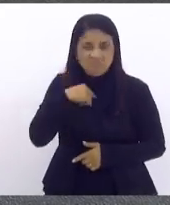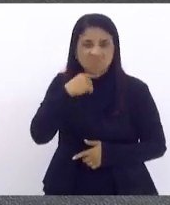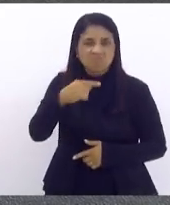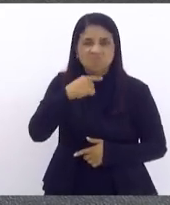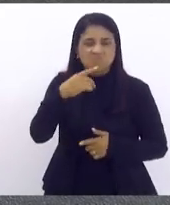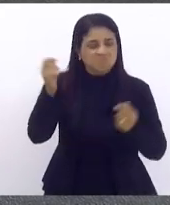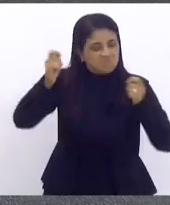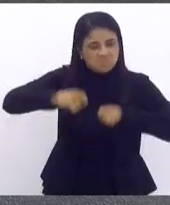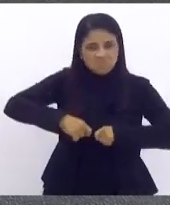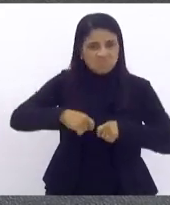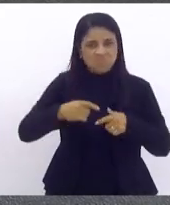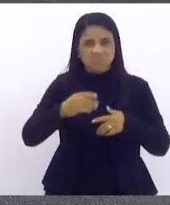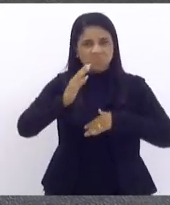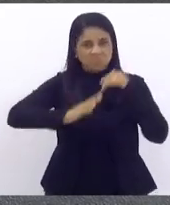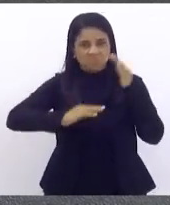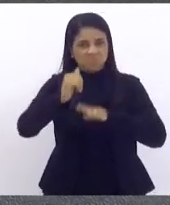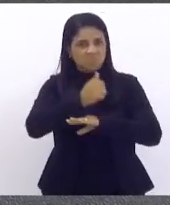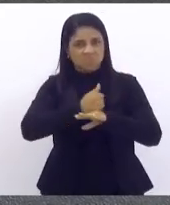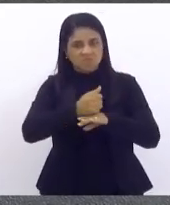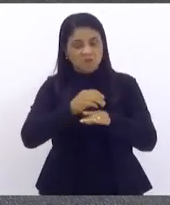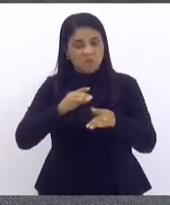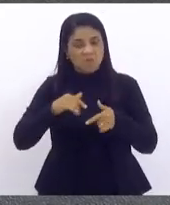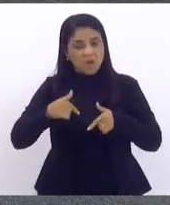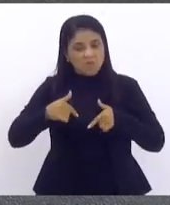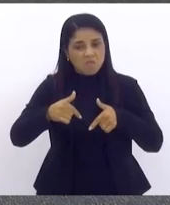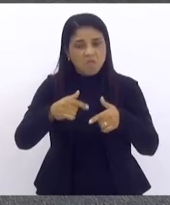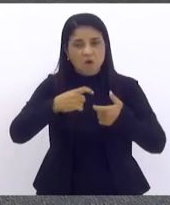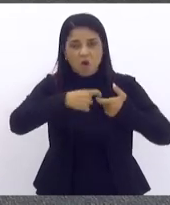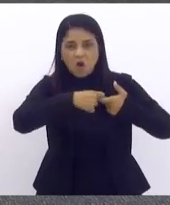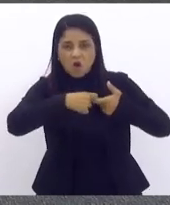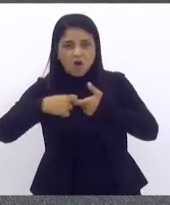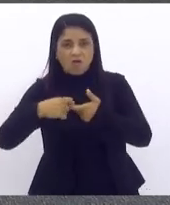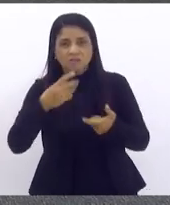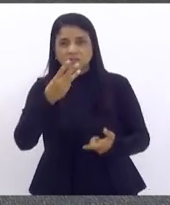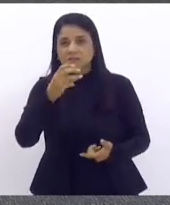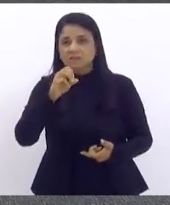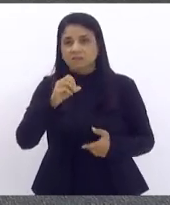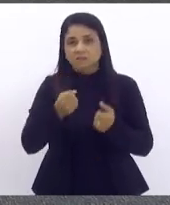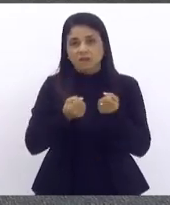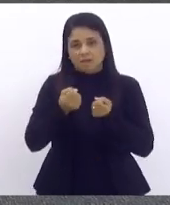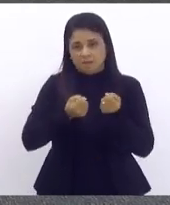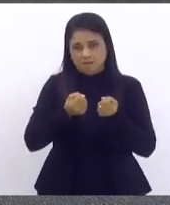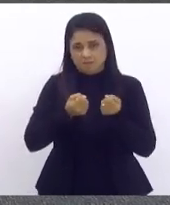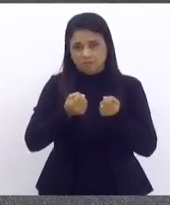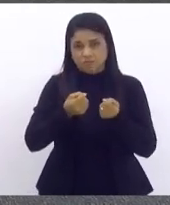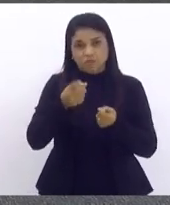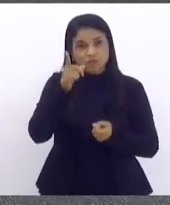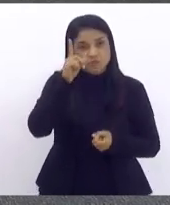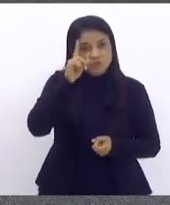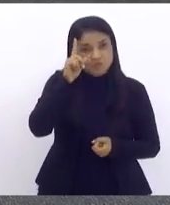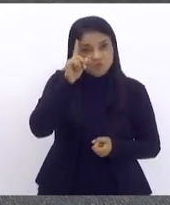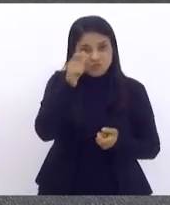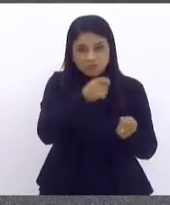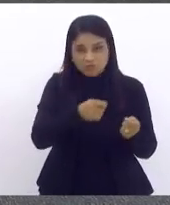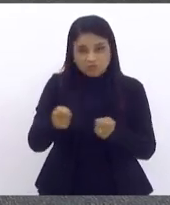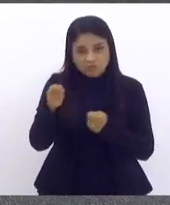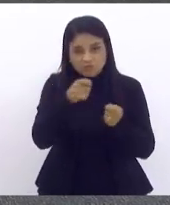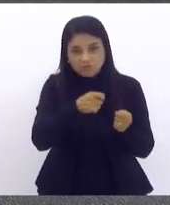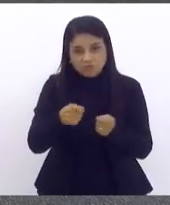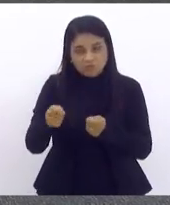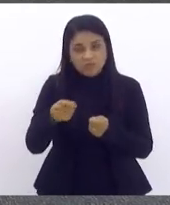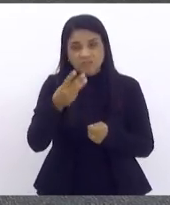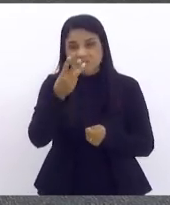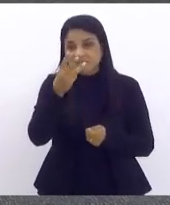para fazer esse tipo de operação que visa rebocar 30 carros na cidade. Primeiro ponto. Por dia. Por dia.